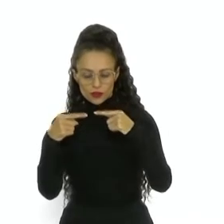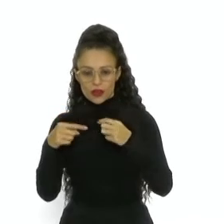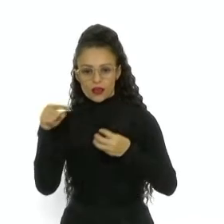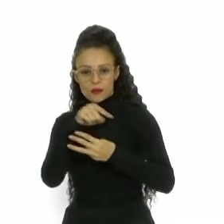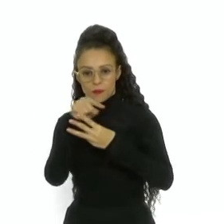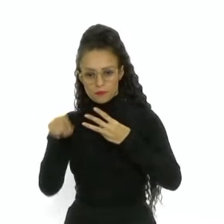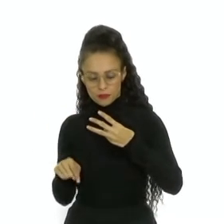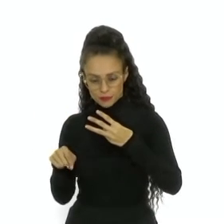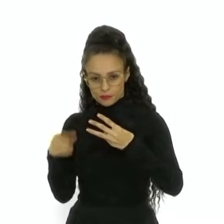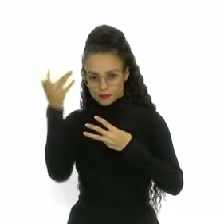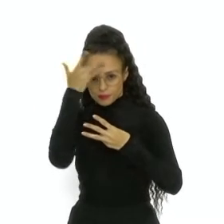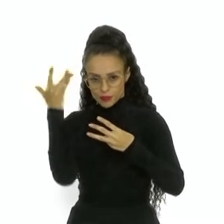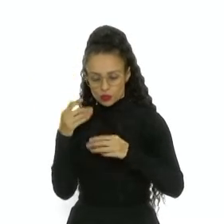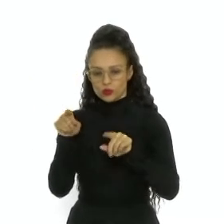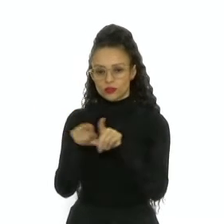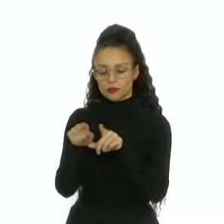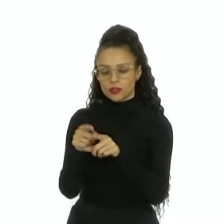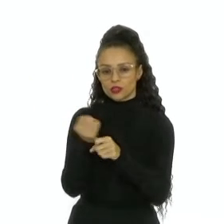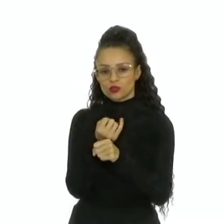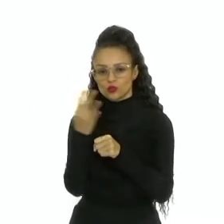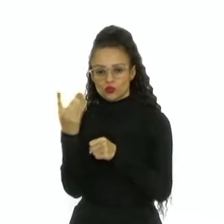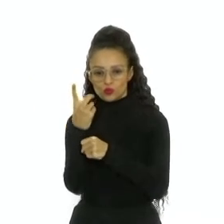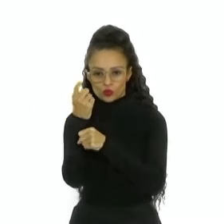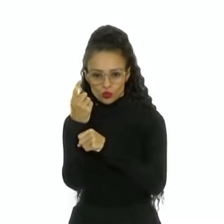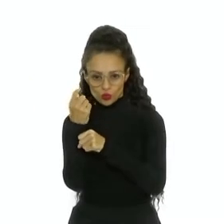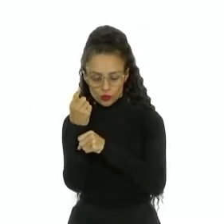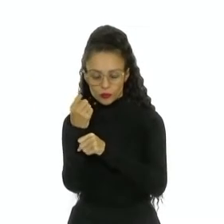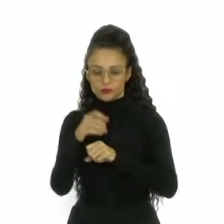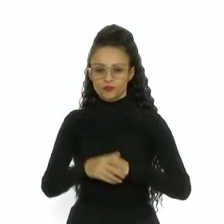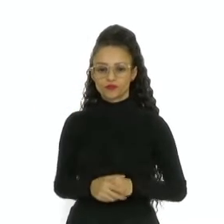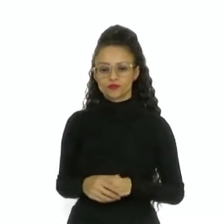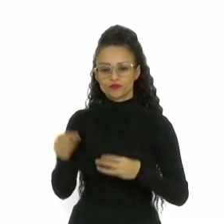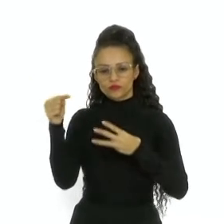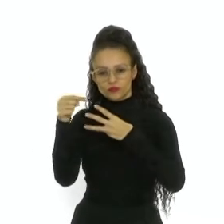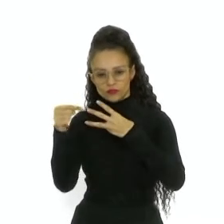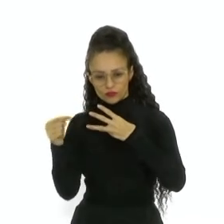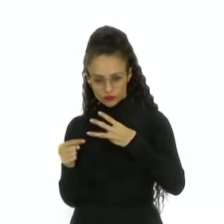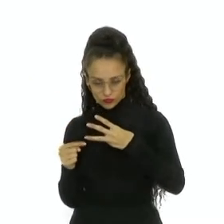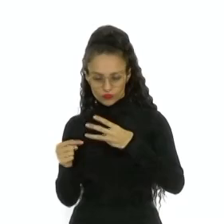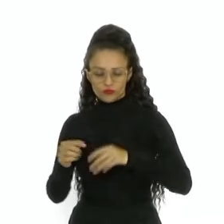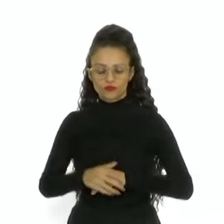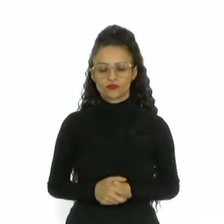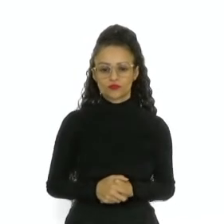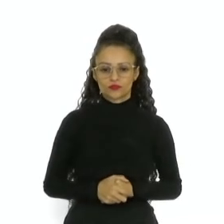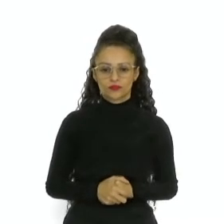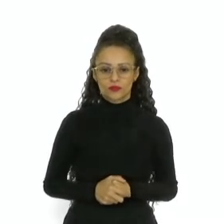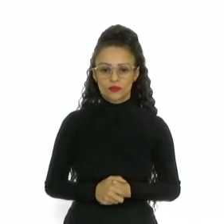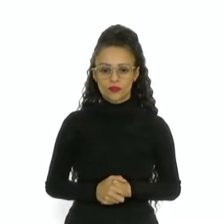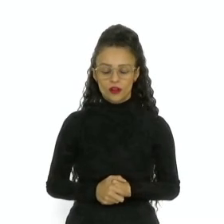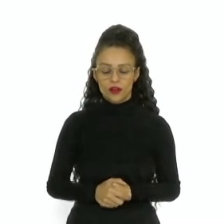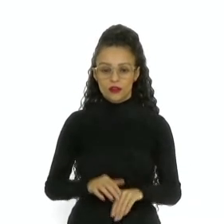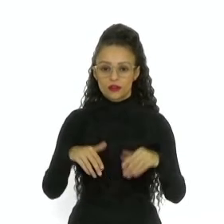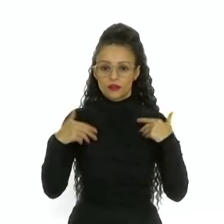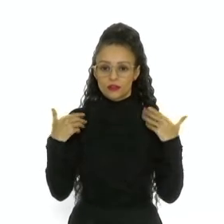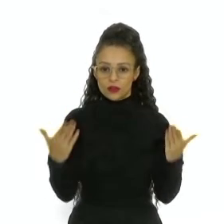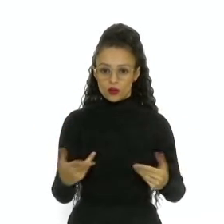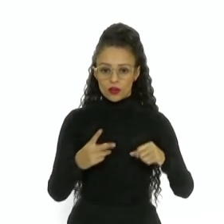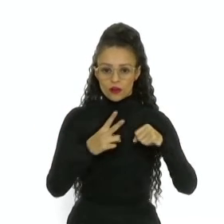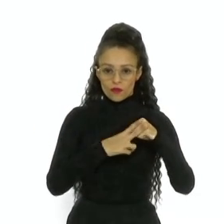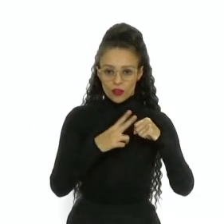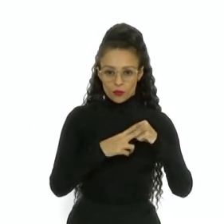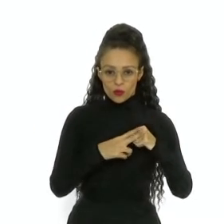número, né? Então, número singular ou plural e pessoa, primeira, segunda e terceira pessoa. Então, o